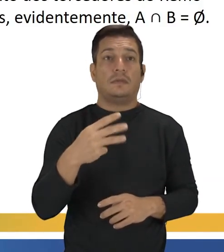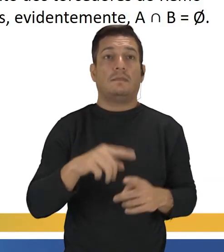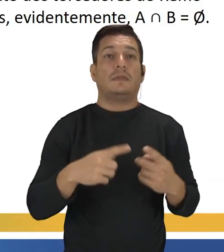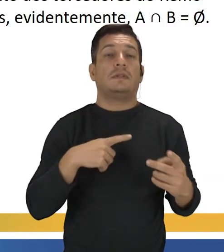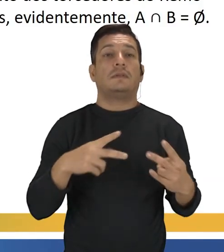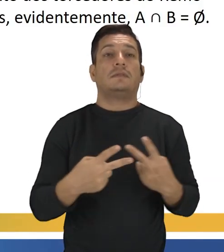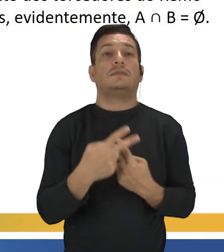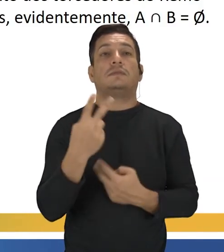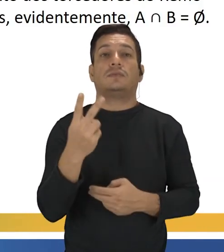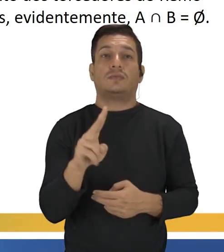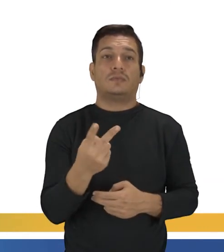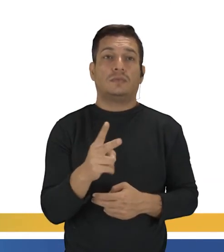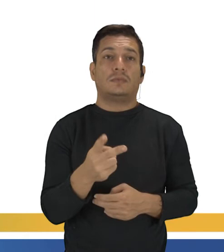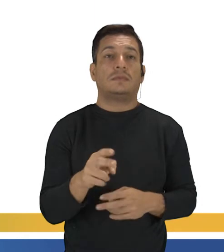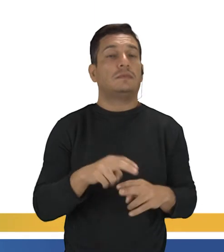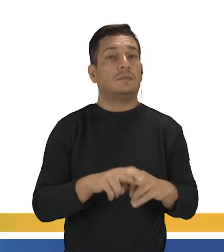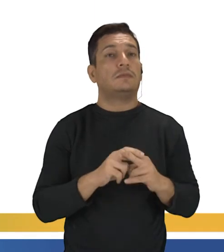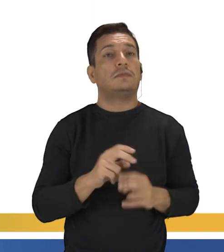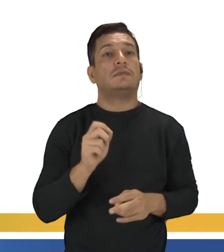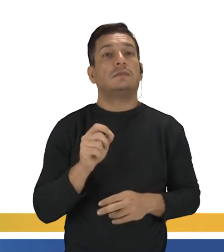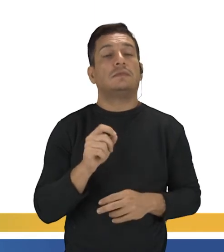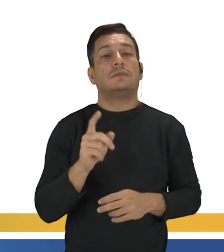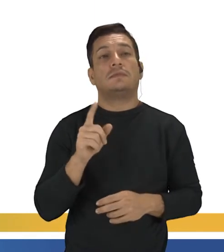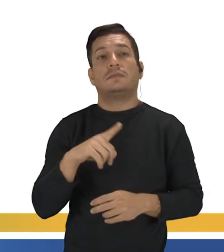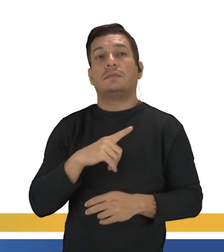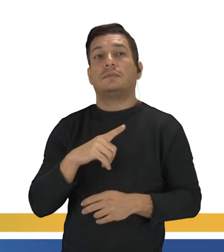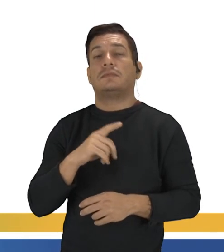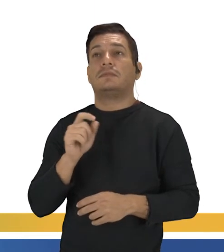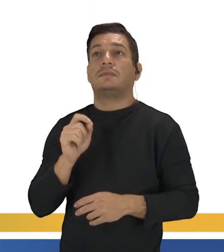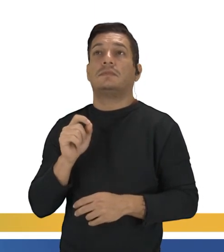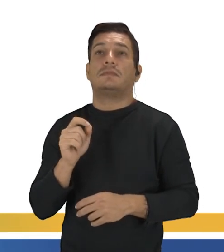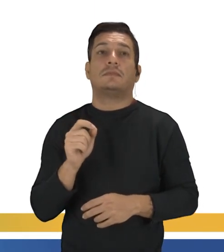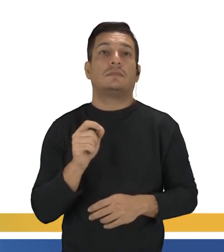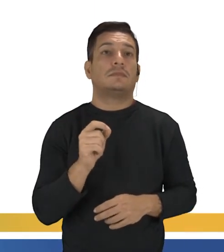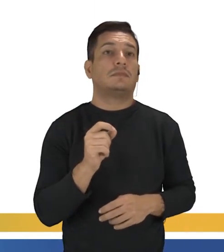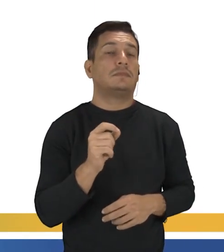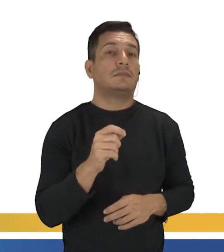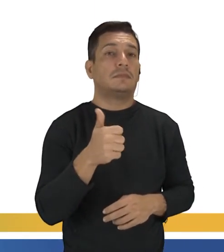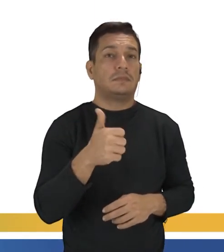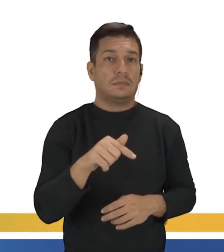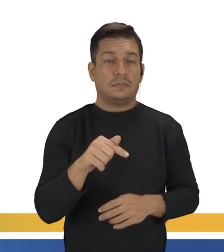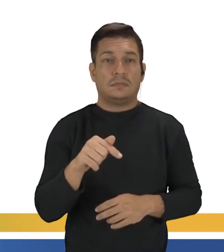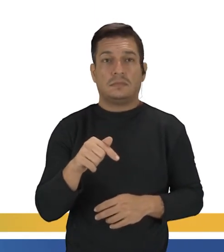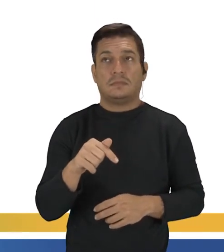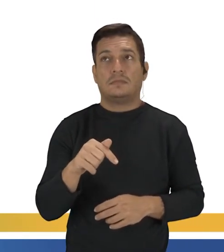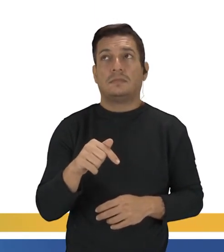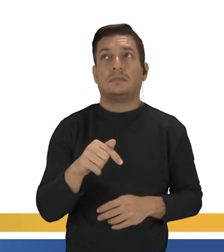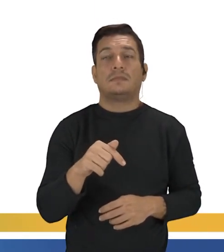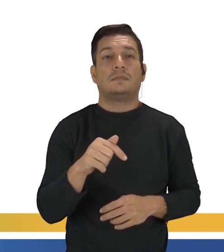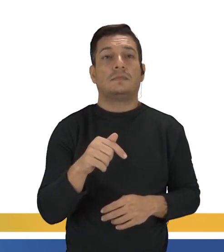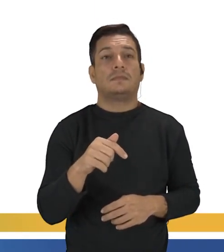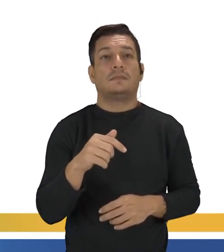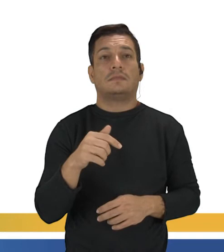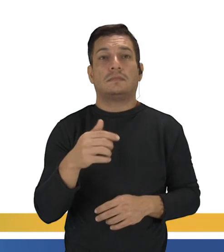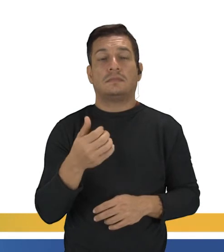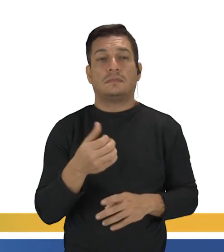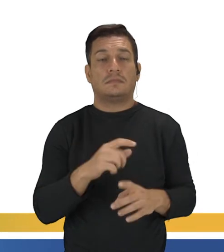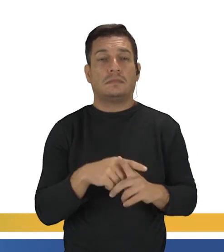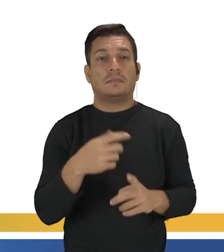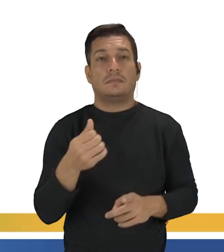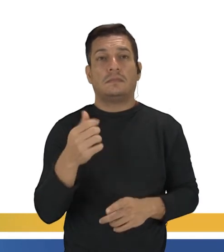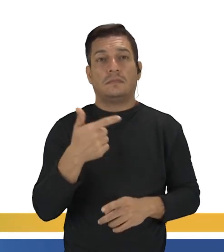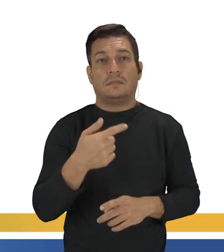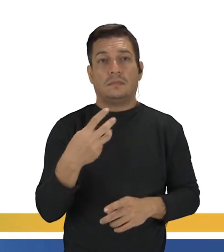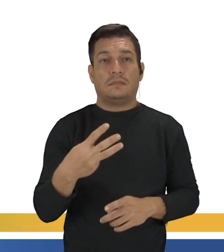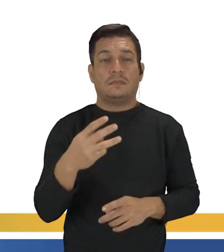tenho interseções nos dois. Então, por isso que aqui tem... aqui tem 17, ó. 17 com 6, 23,